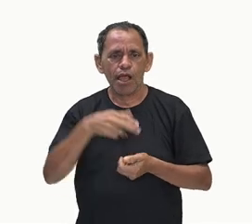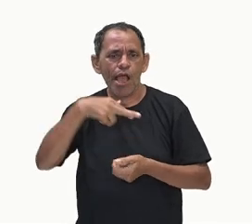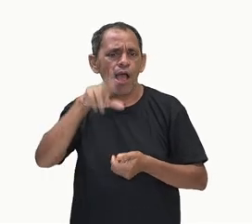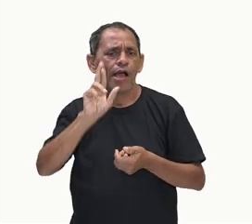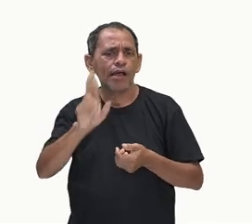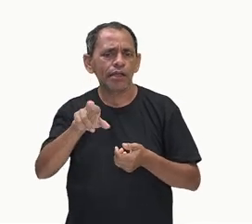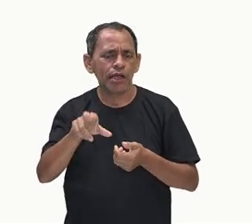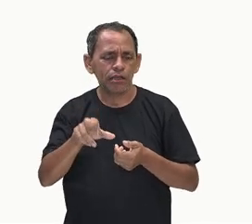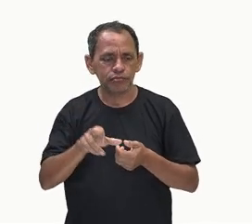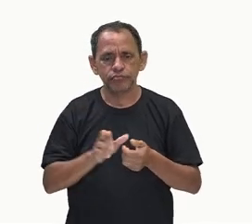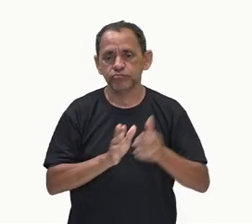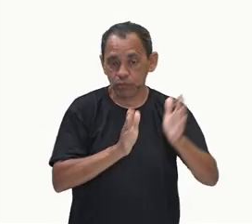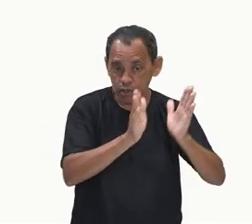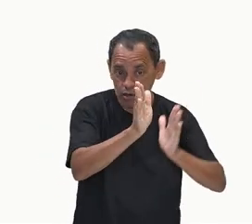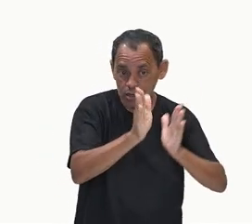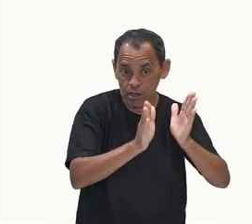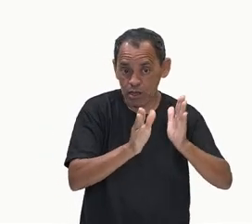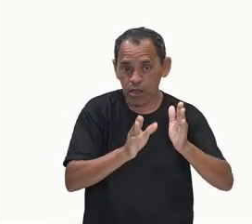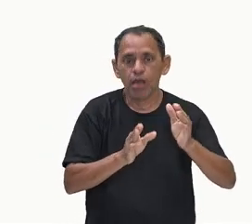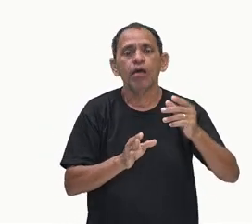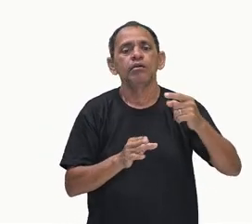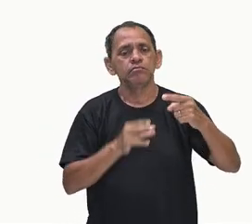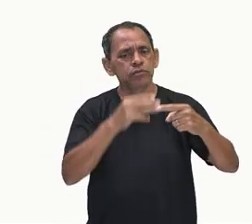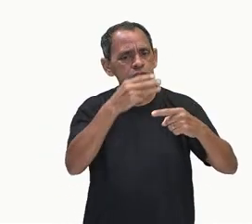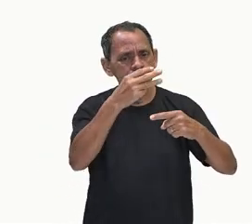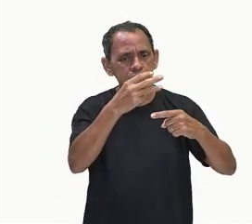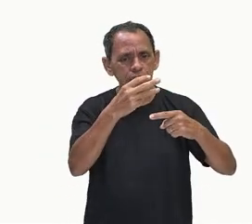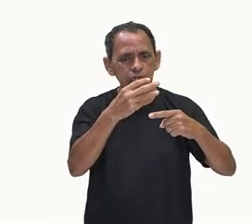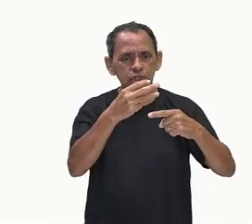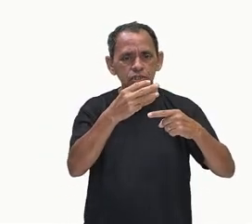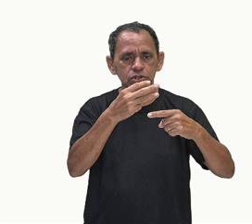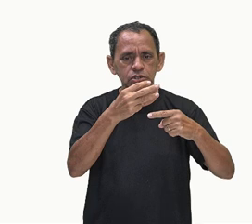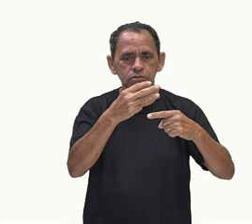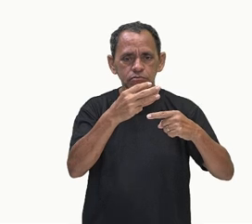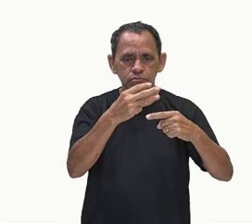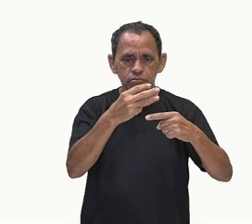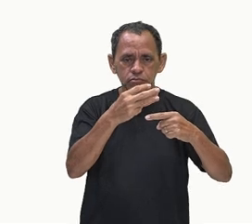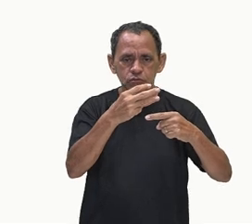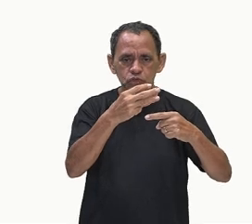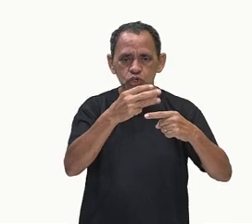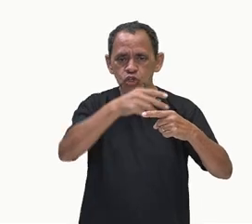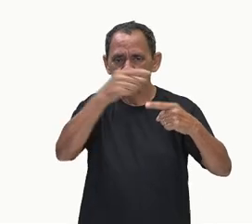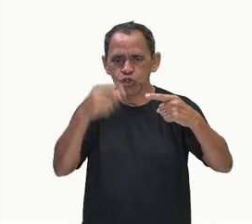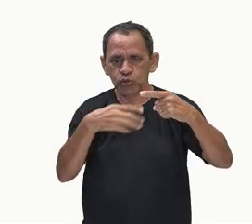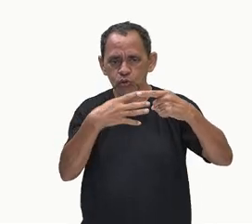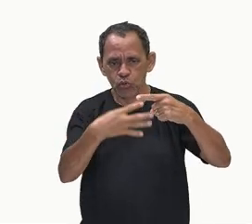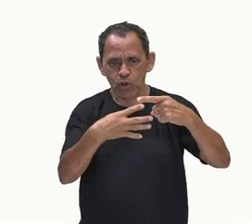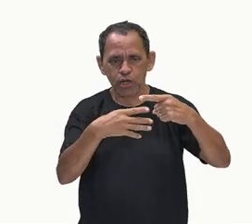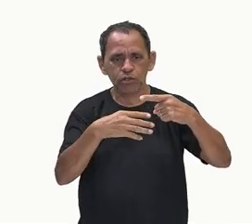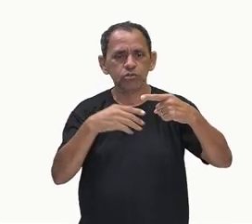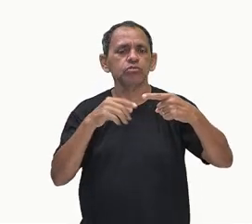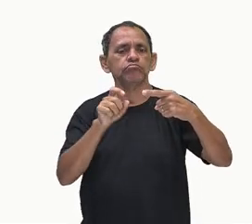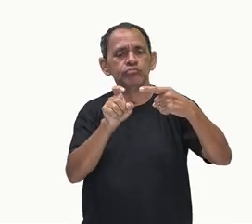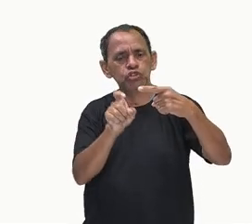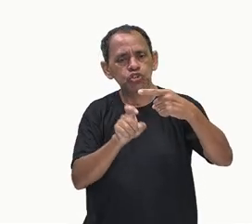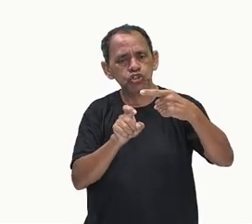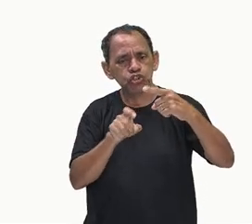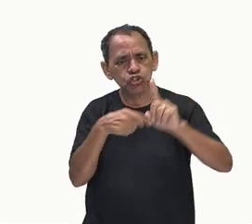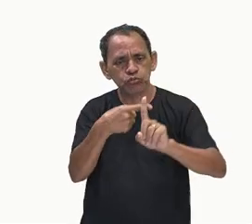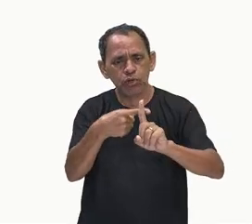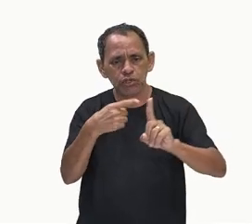entre 3 e 4x + 1 então 3 so 4x + 1 a gente só precisa